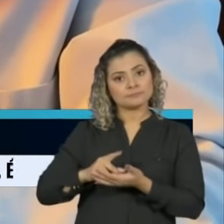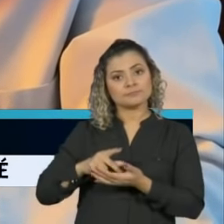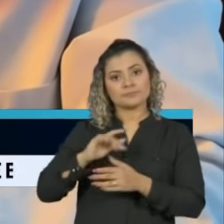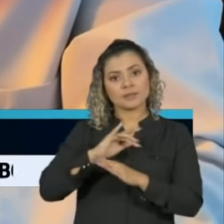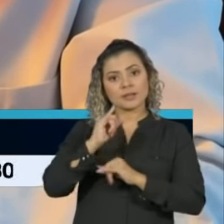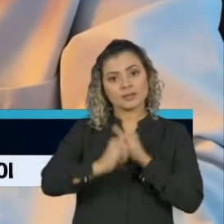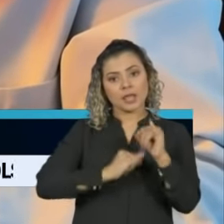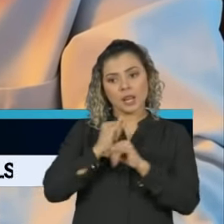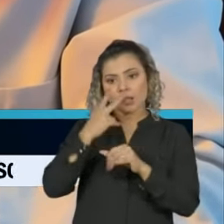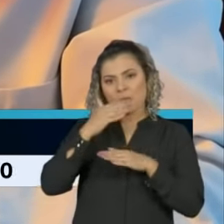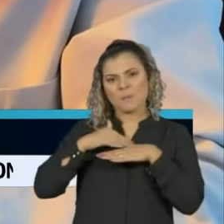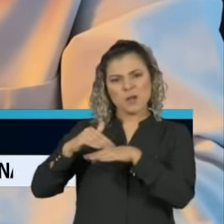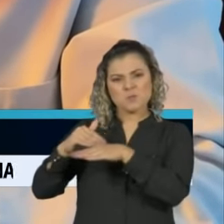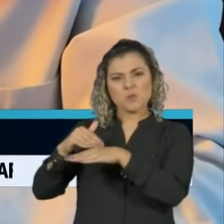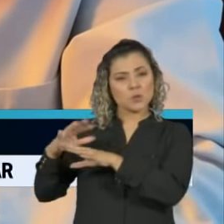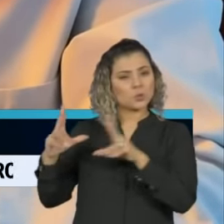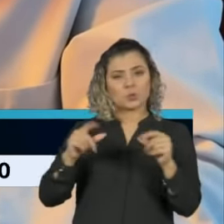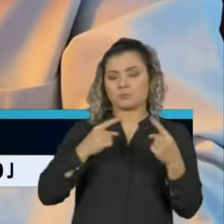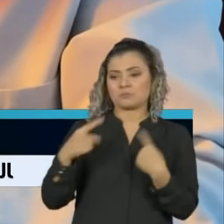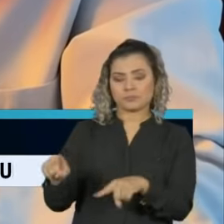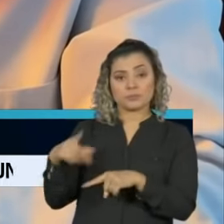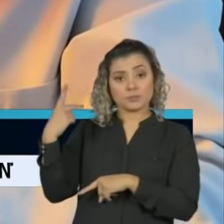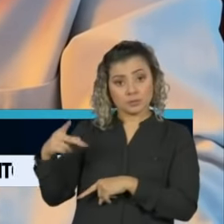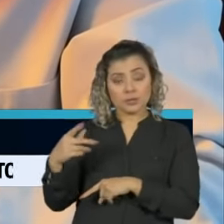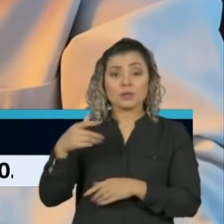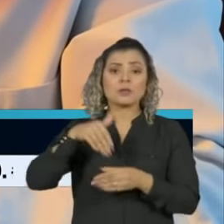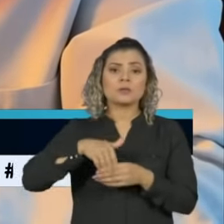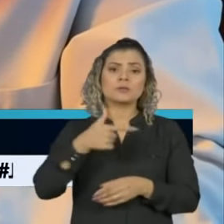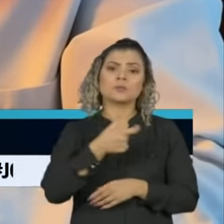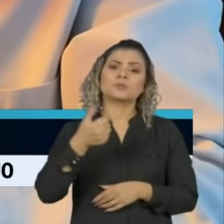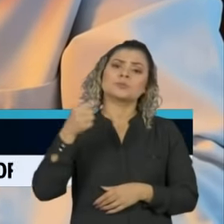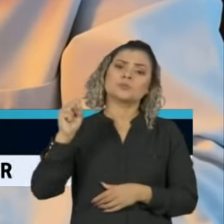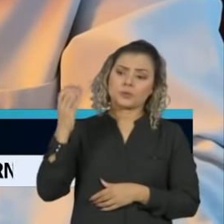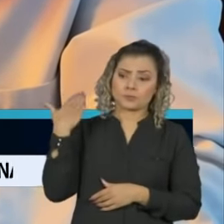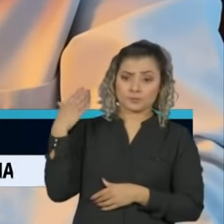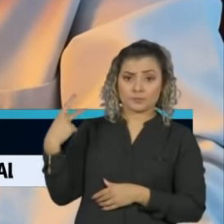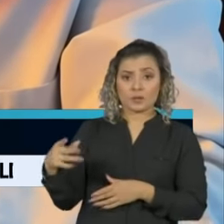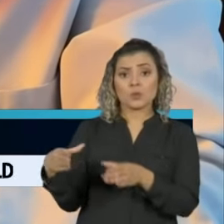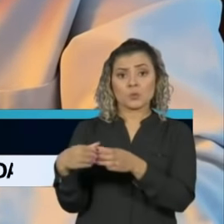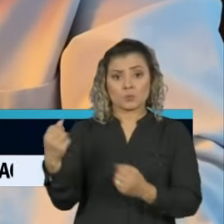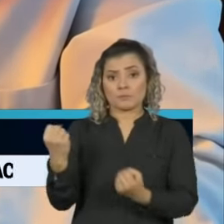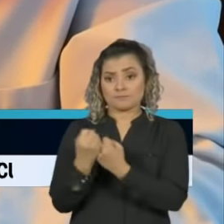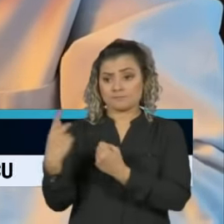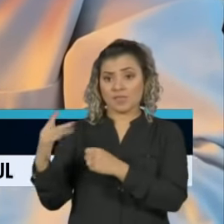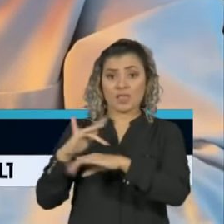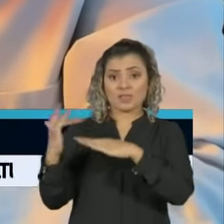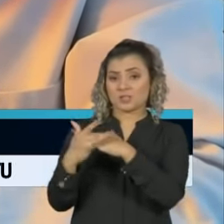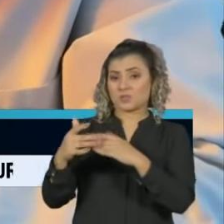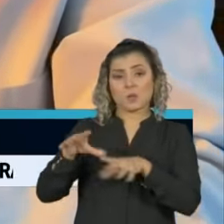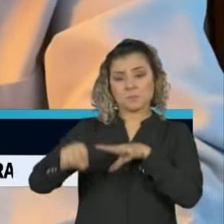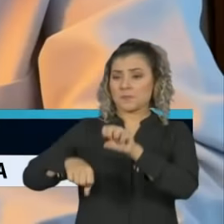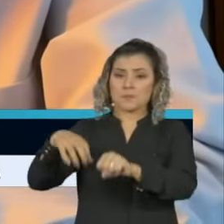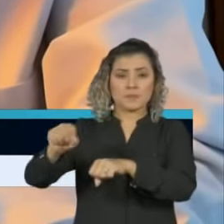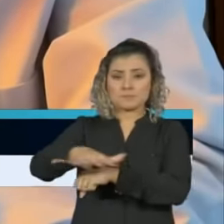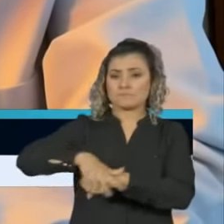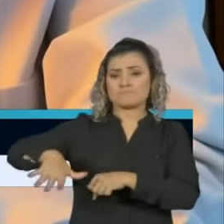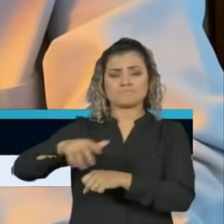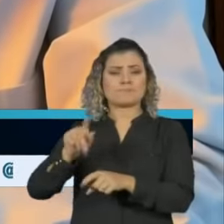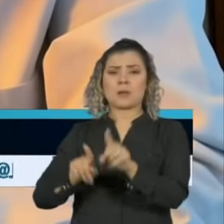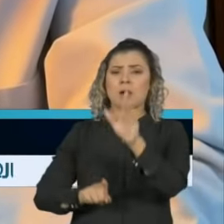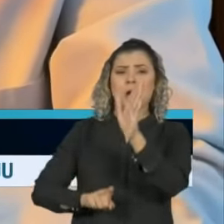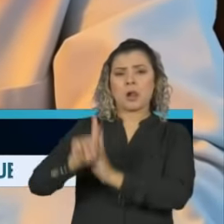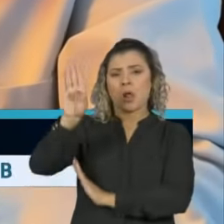internet. Desde antes das eleições, lá em 2018, que ele e seus apoiadores digitais dominam esse ambiente